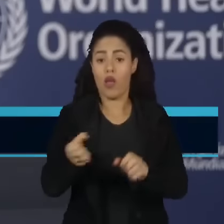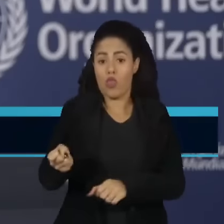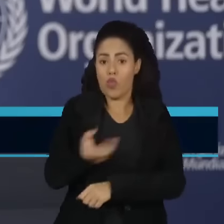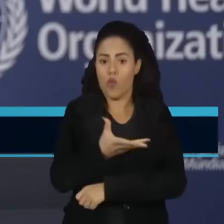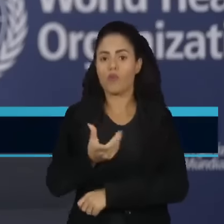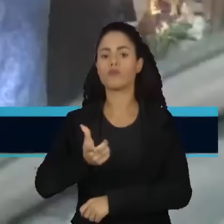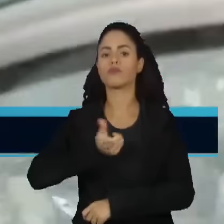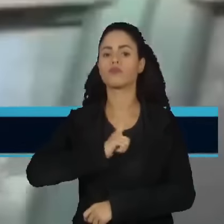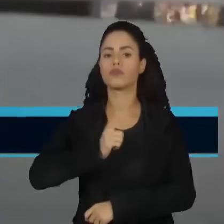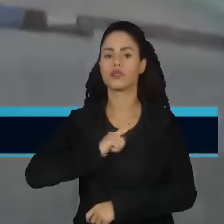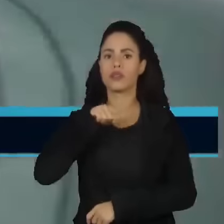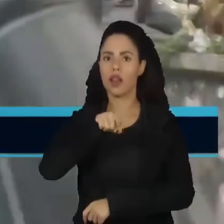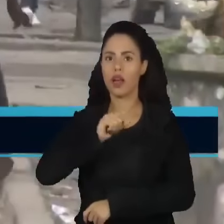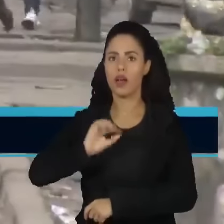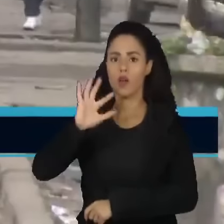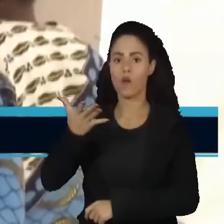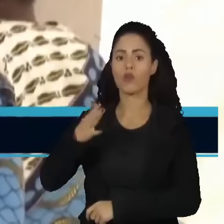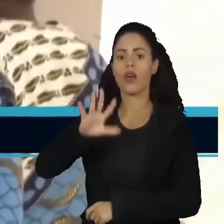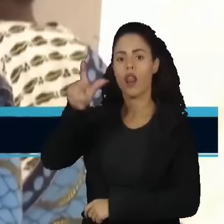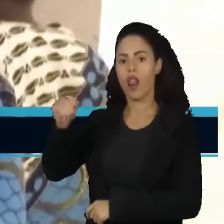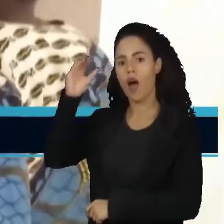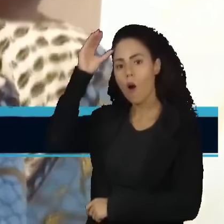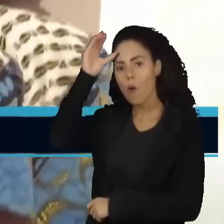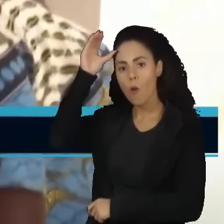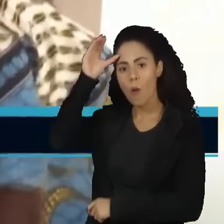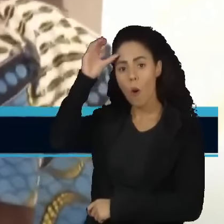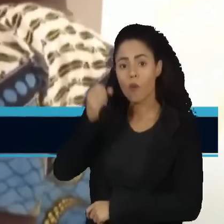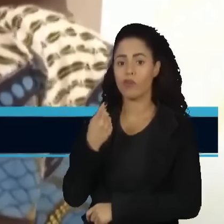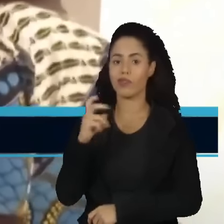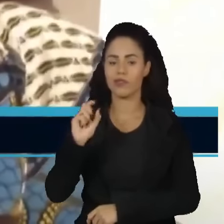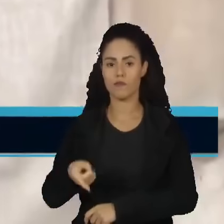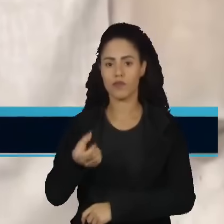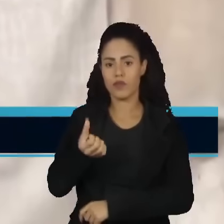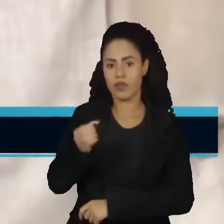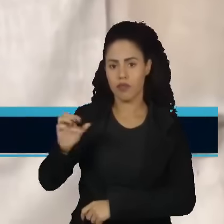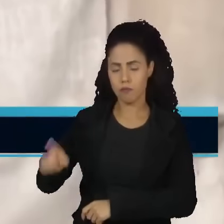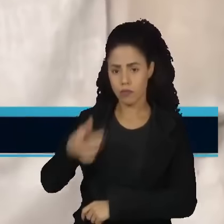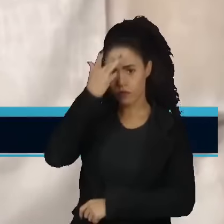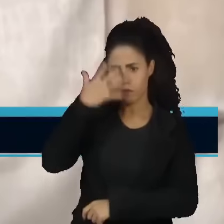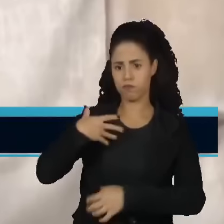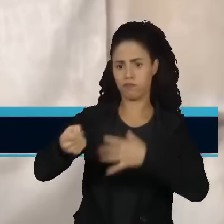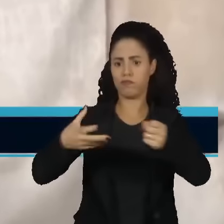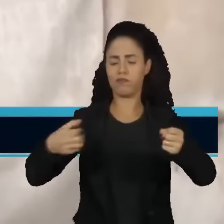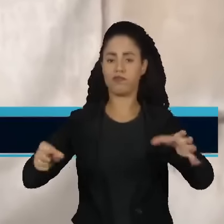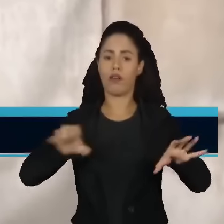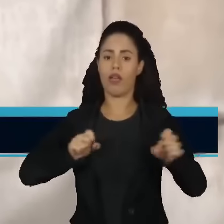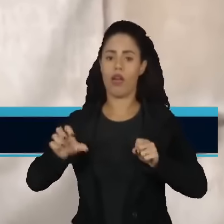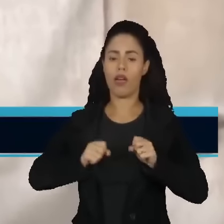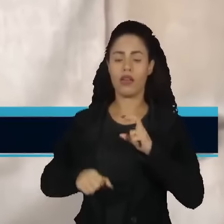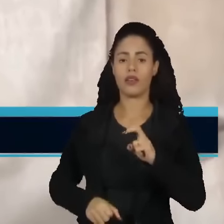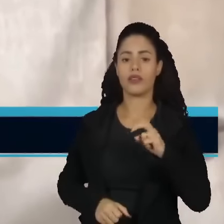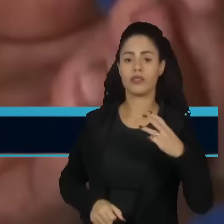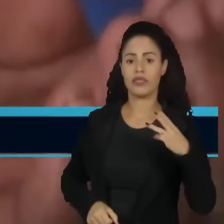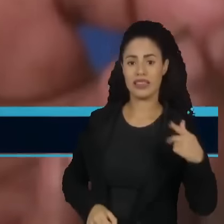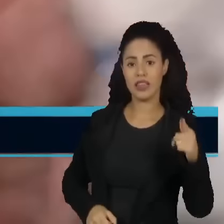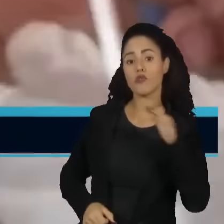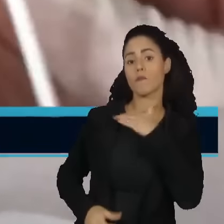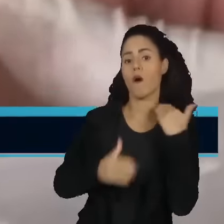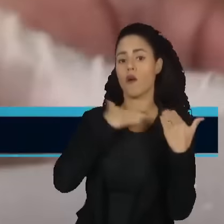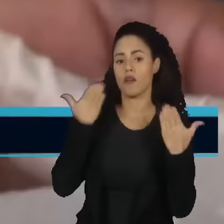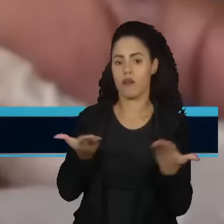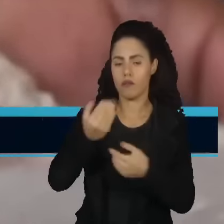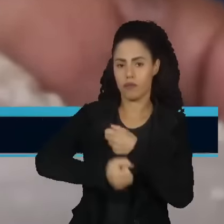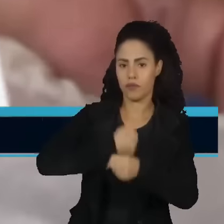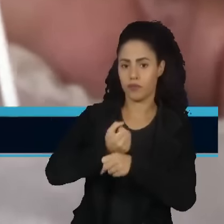que atinge a república democrática do Congo com 15.600 casos e 537 mortes este